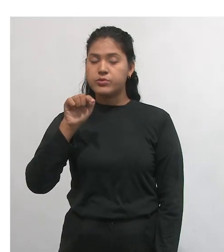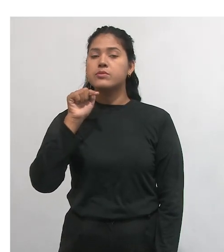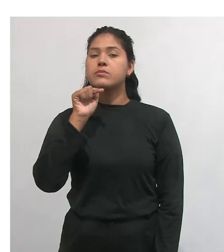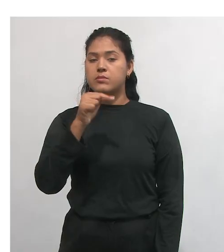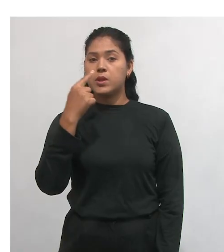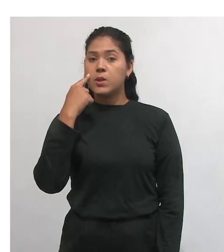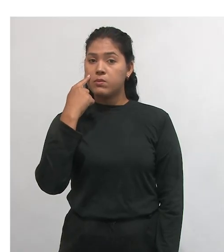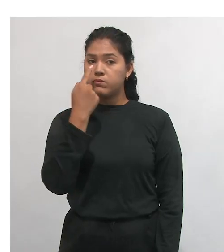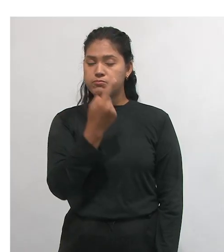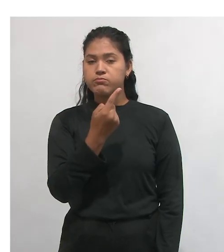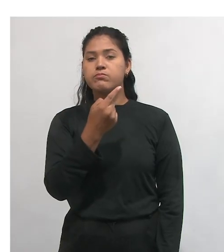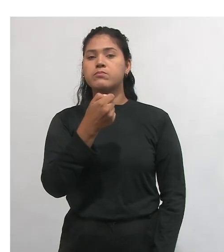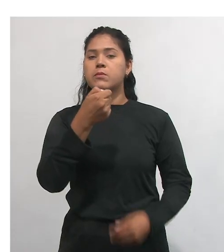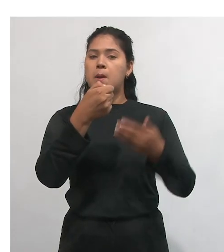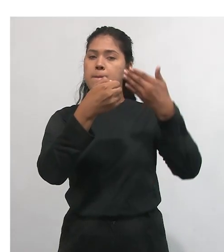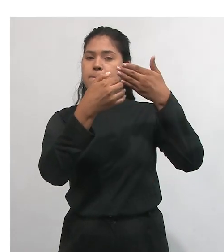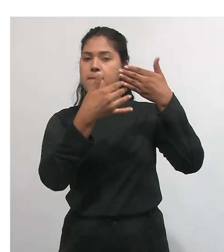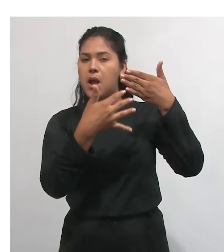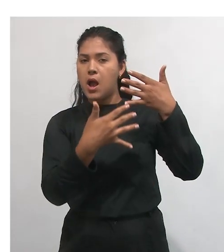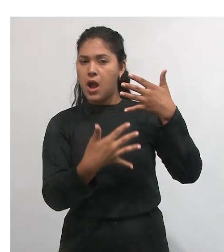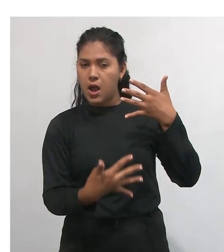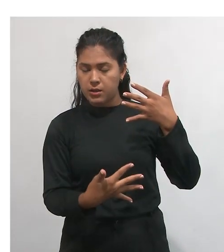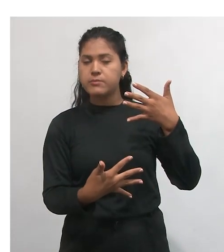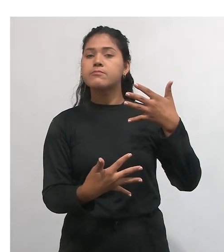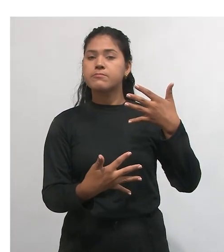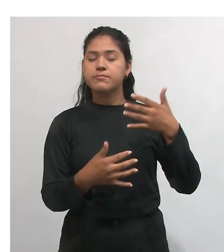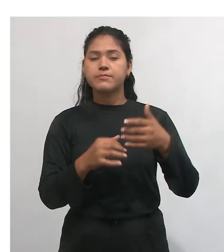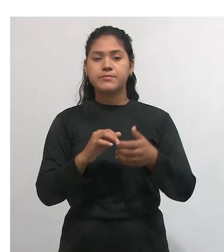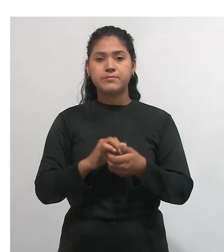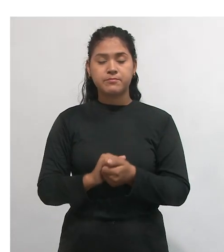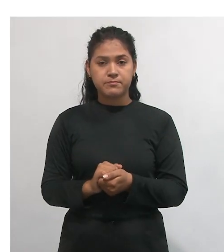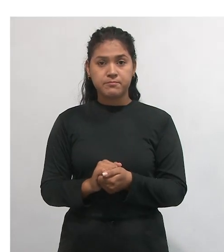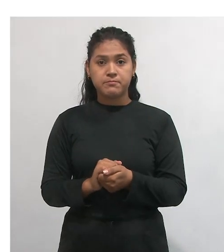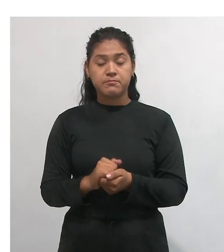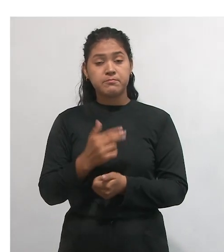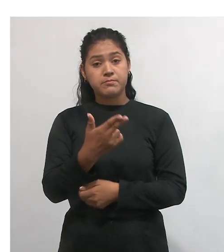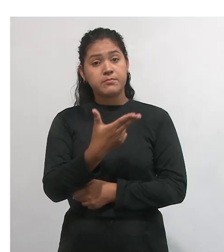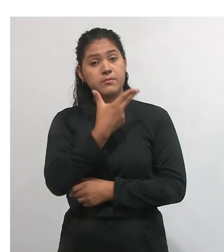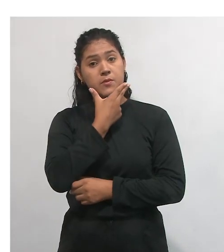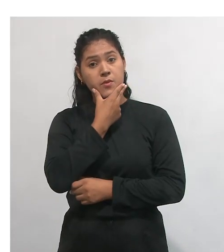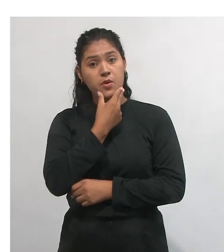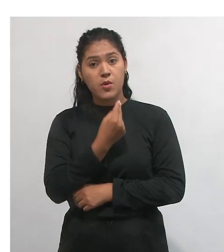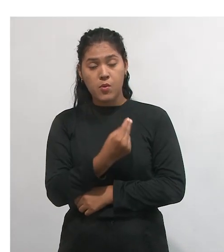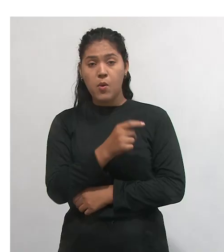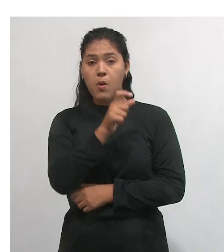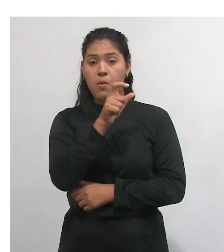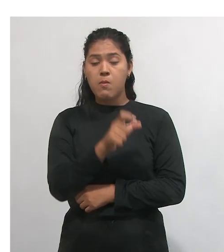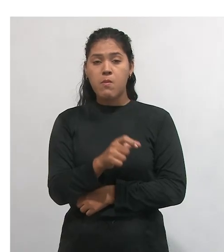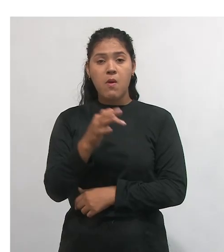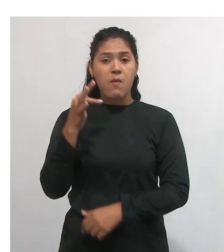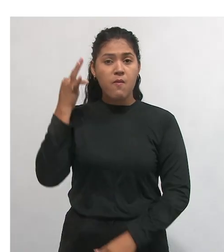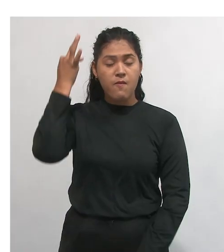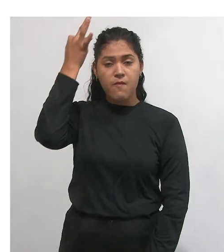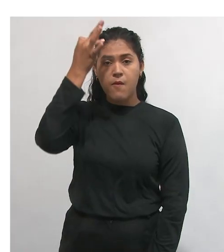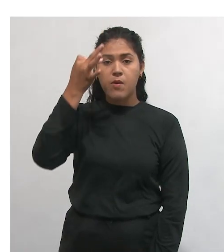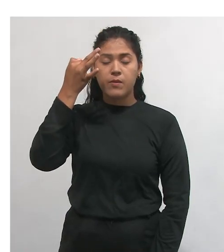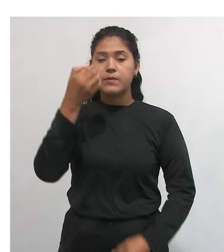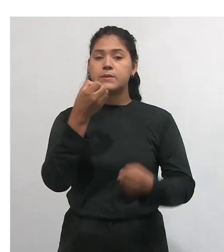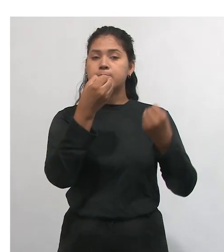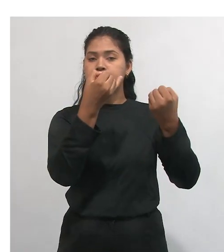vocês darem uma olhadinha nos fundamentos, né, que estão escritos também. Em Parmênides, que não há